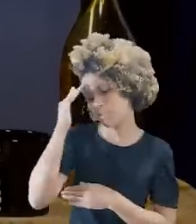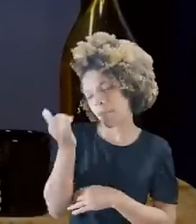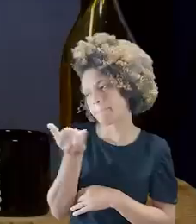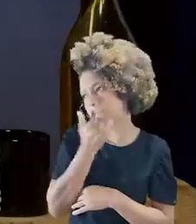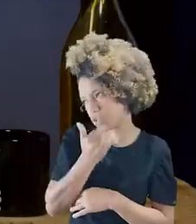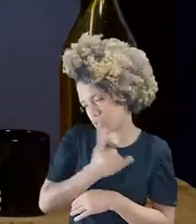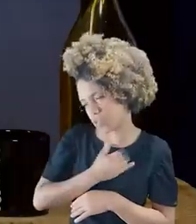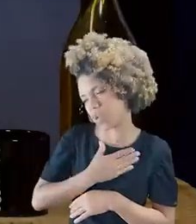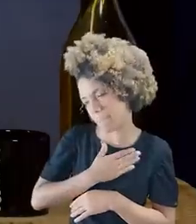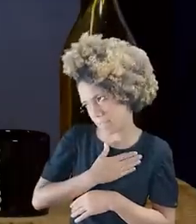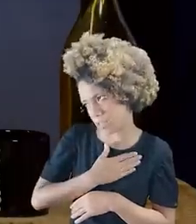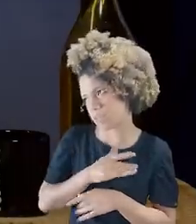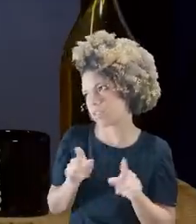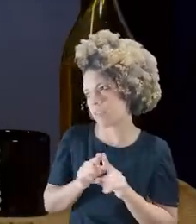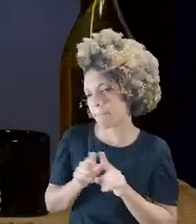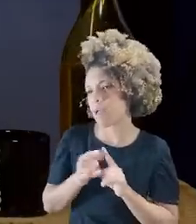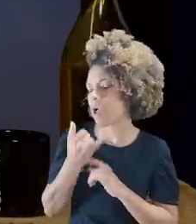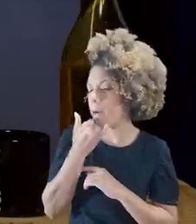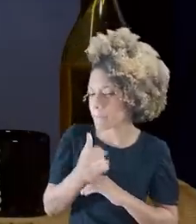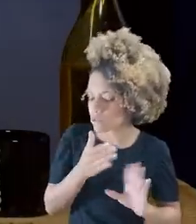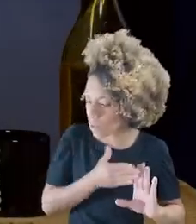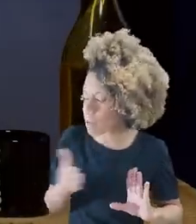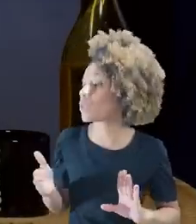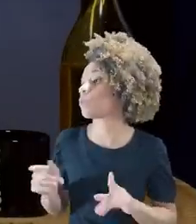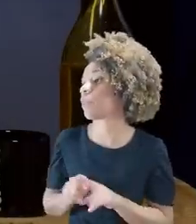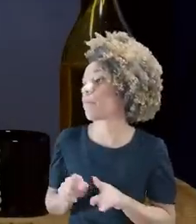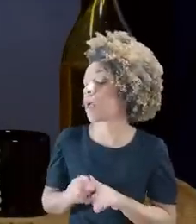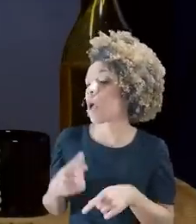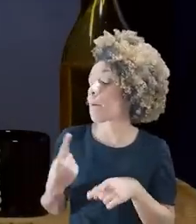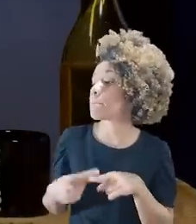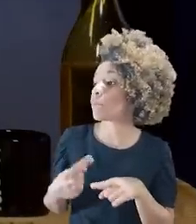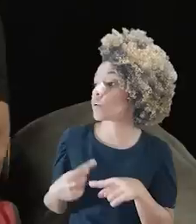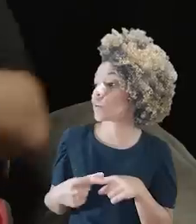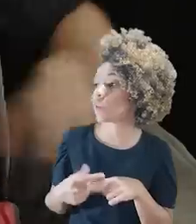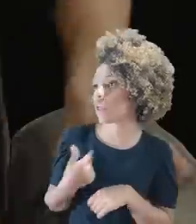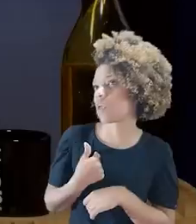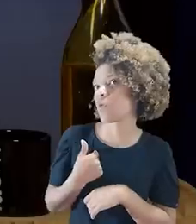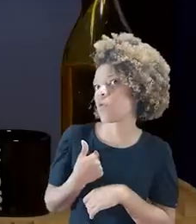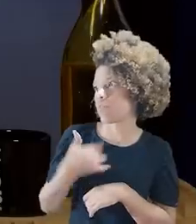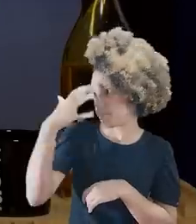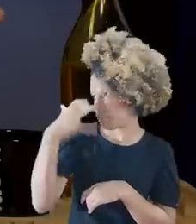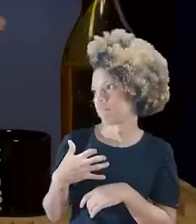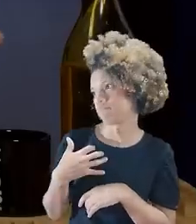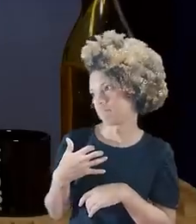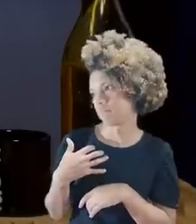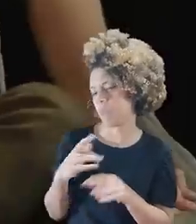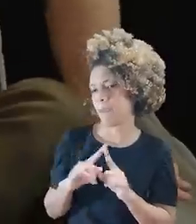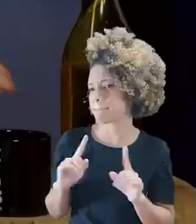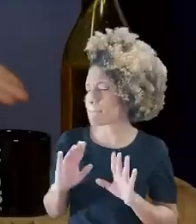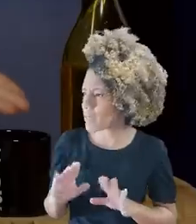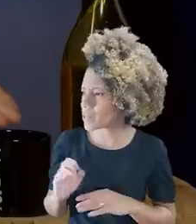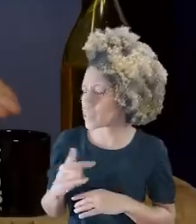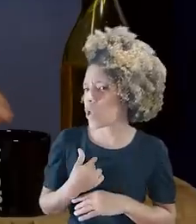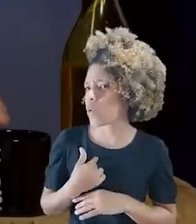teria crescido se eu não tivesse sido arrogante no sentido de precisar tirar né tem o luto eu tava